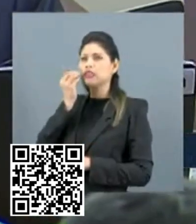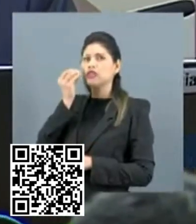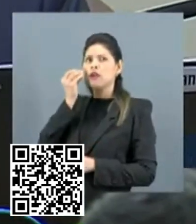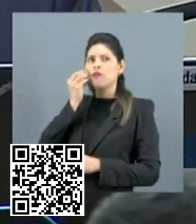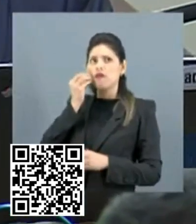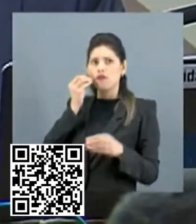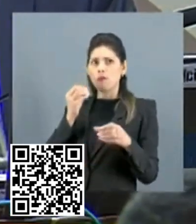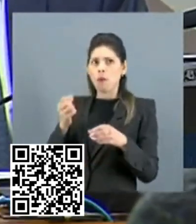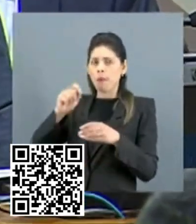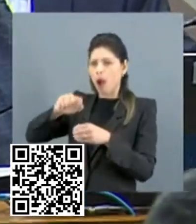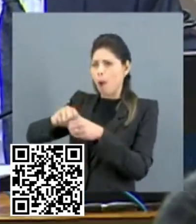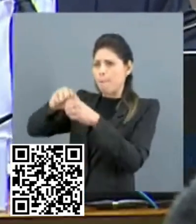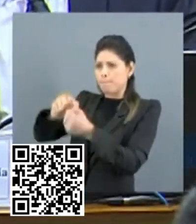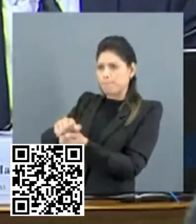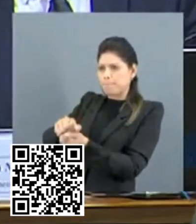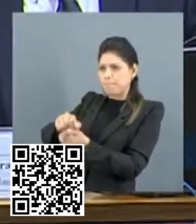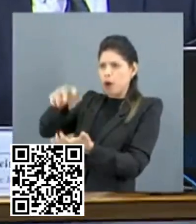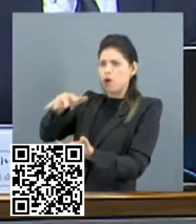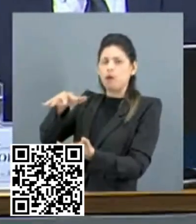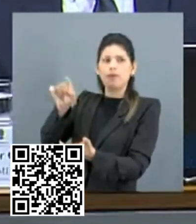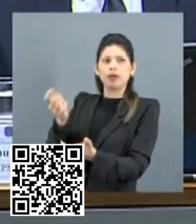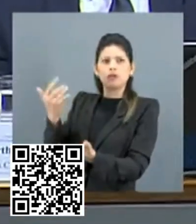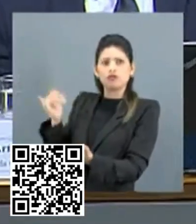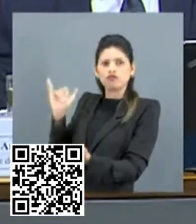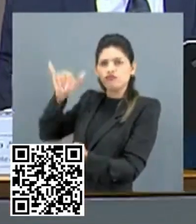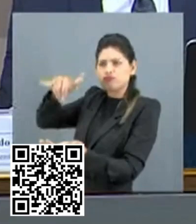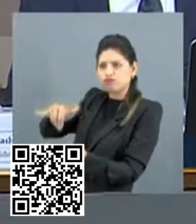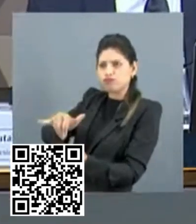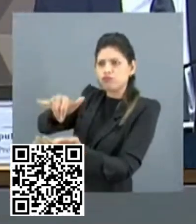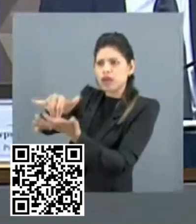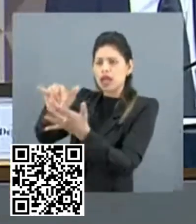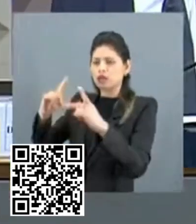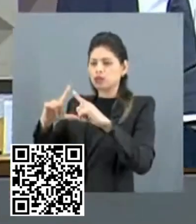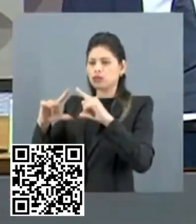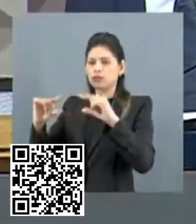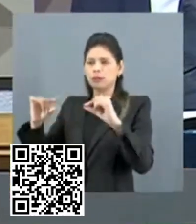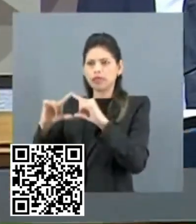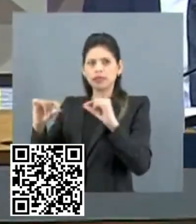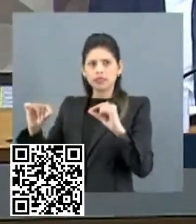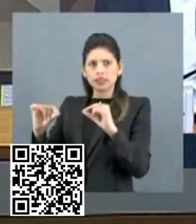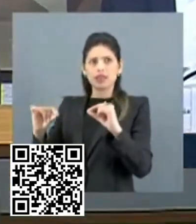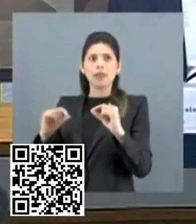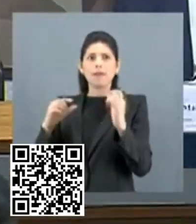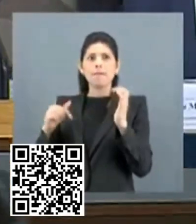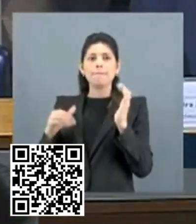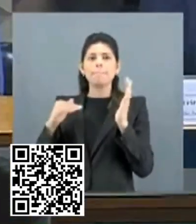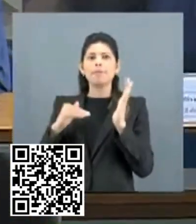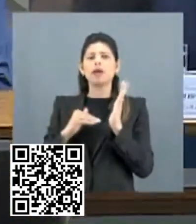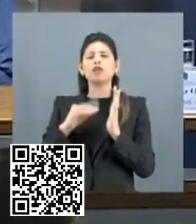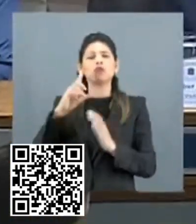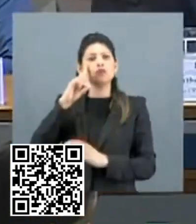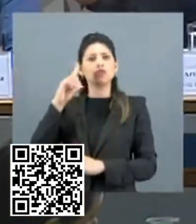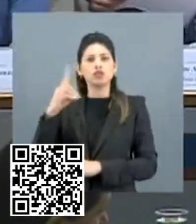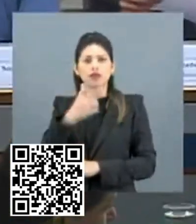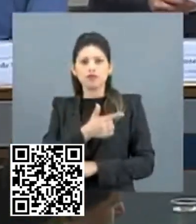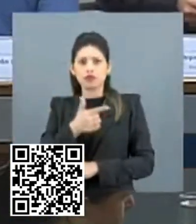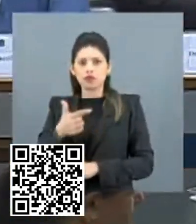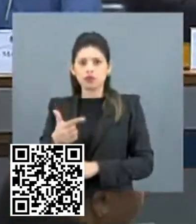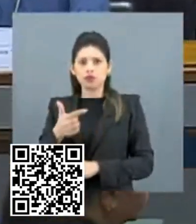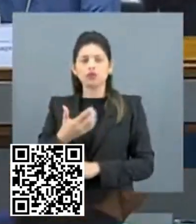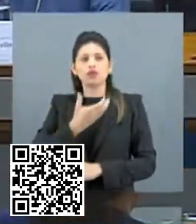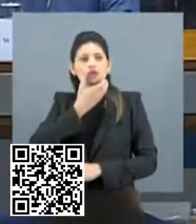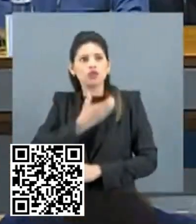de Brasília, na véspera do Natal de 2022. Portanto, responde